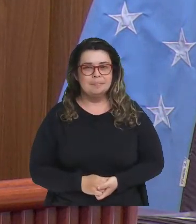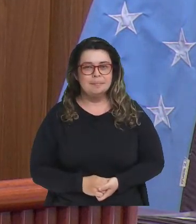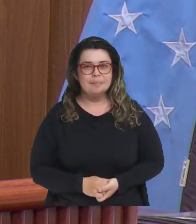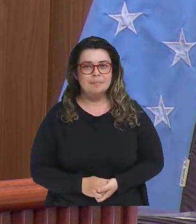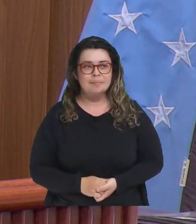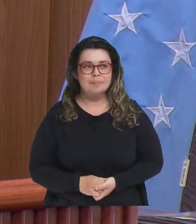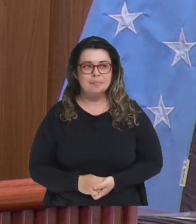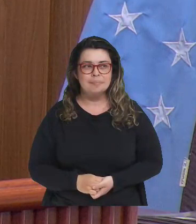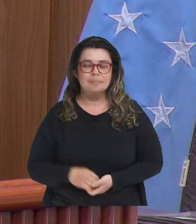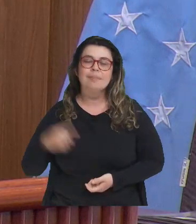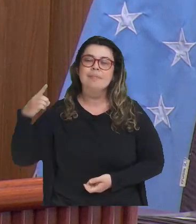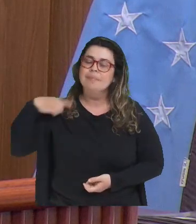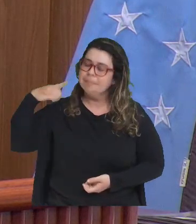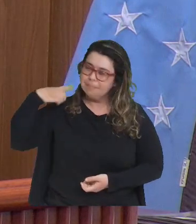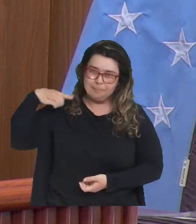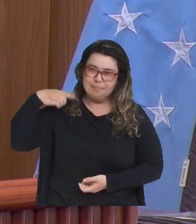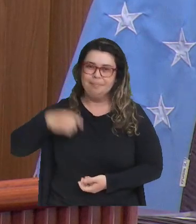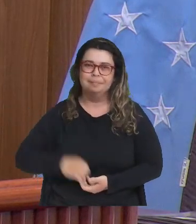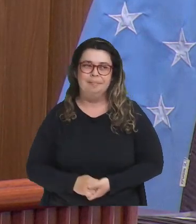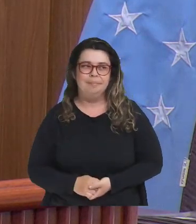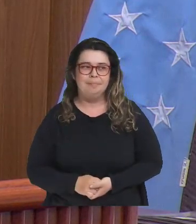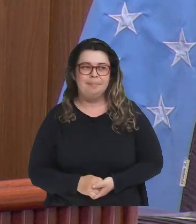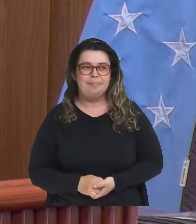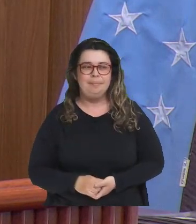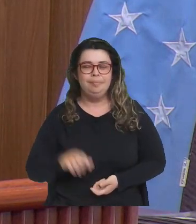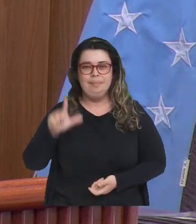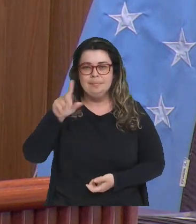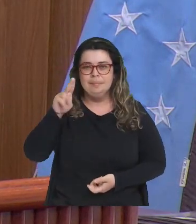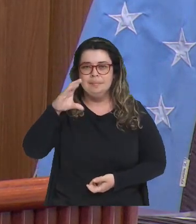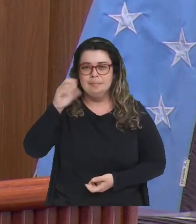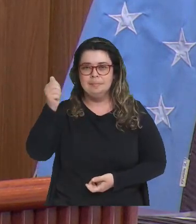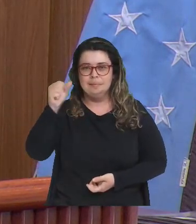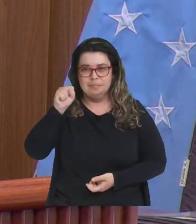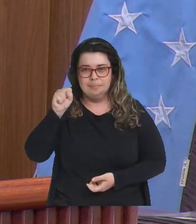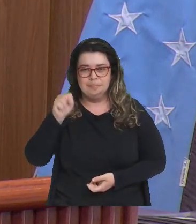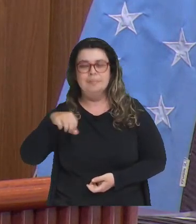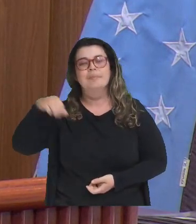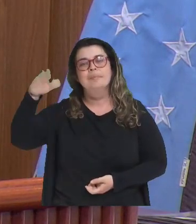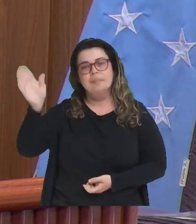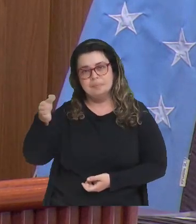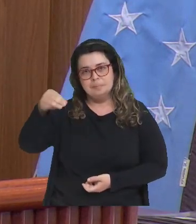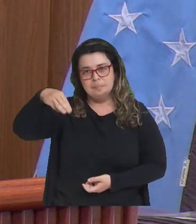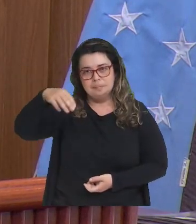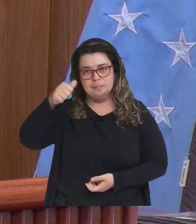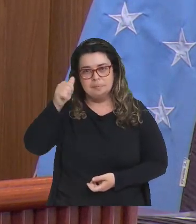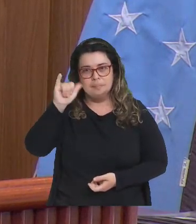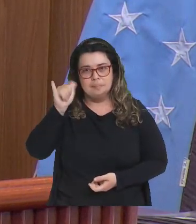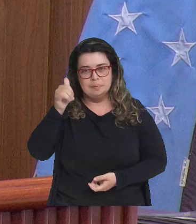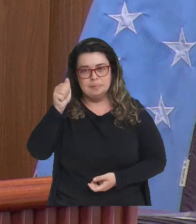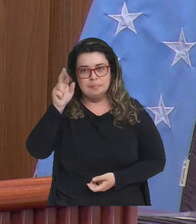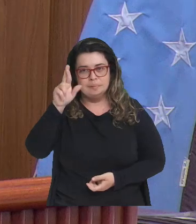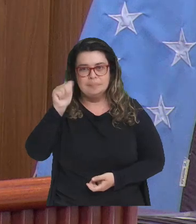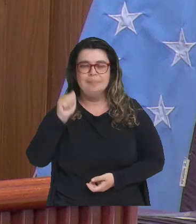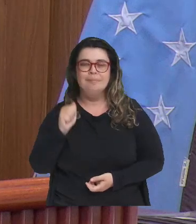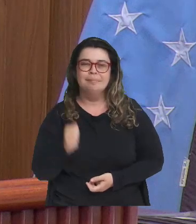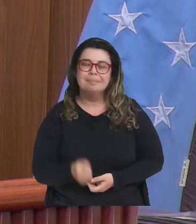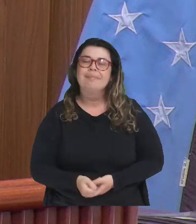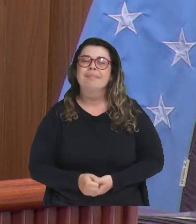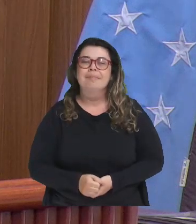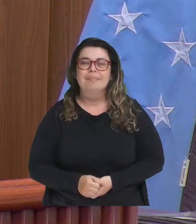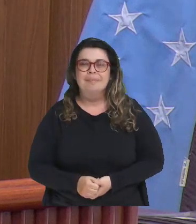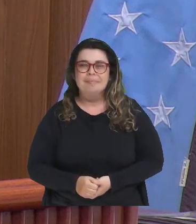advogados, novos advogados aí, o Lucas e a Maiara. Parabéns bem-vindo a essa